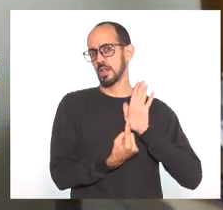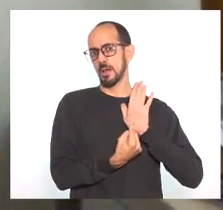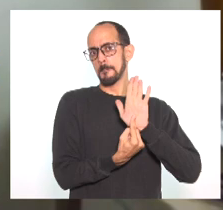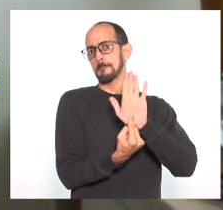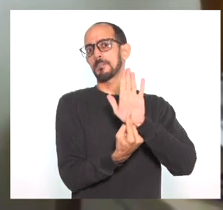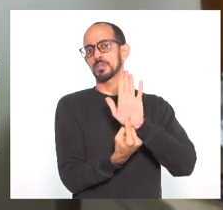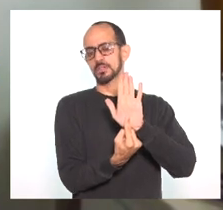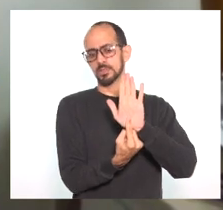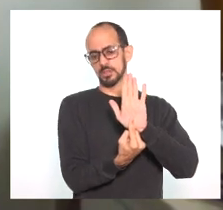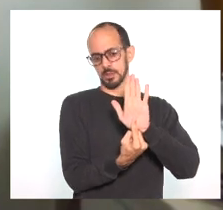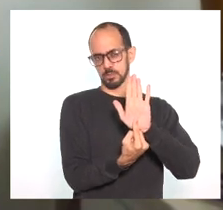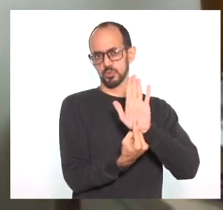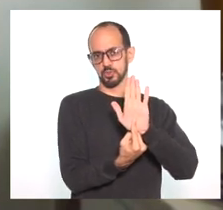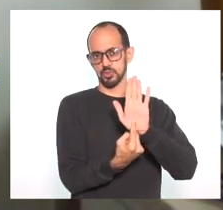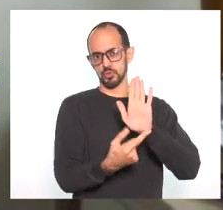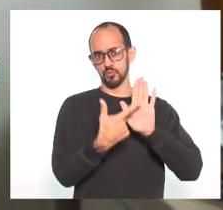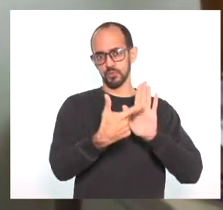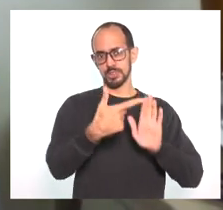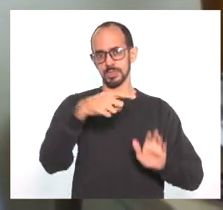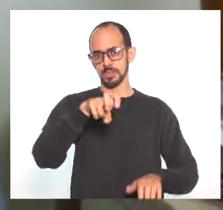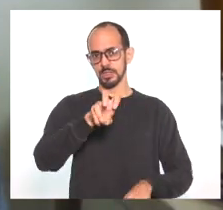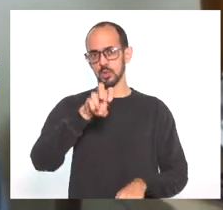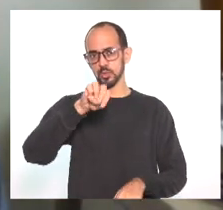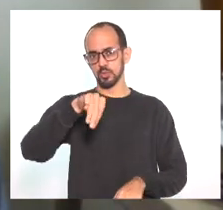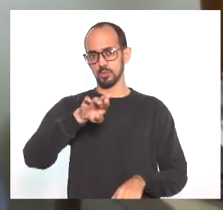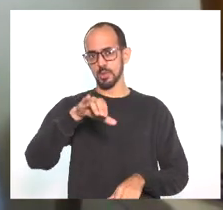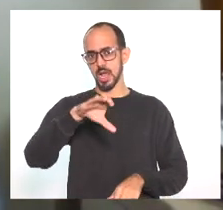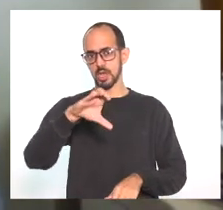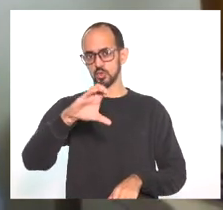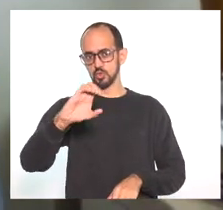apresentamos, como eu disse, no dia